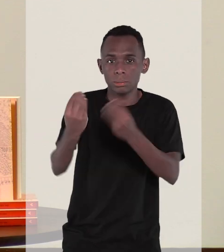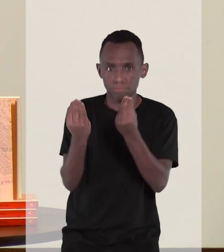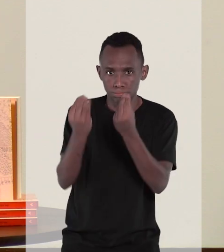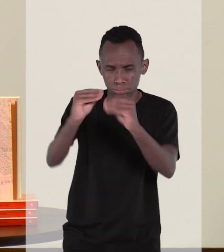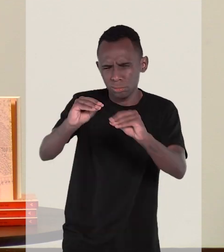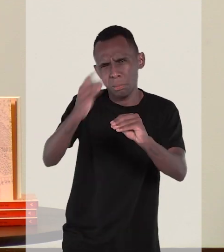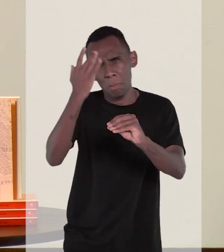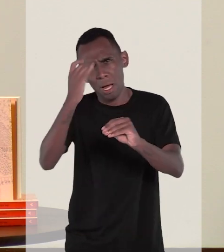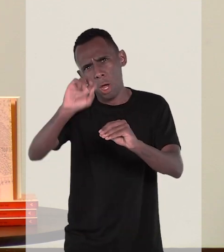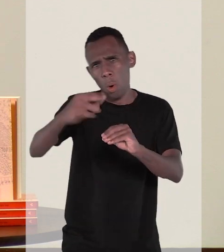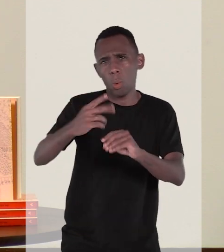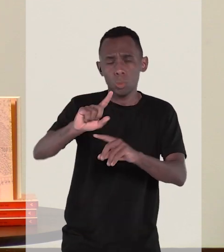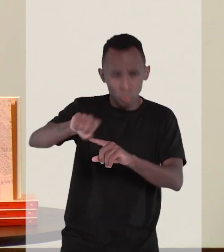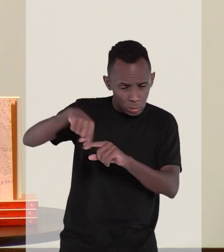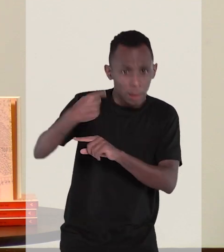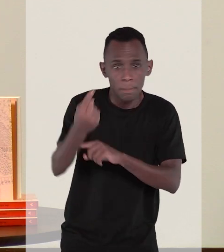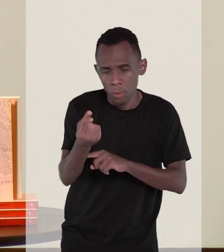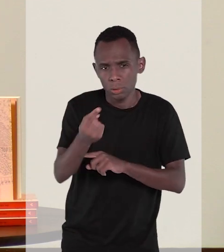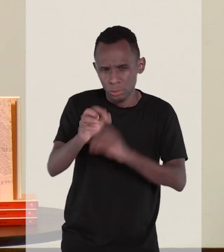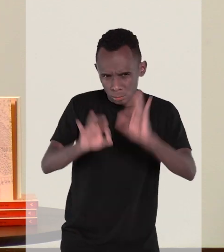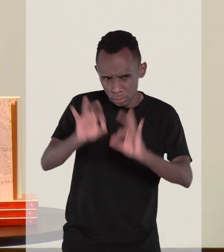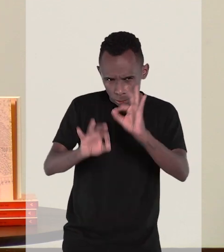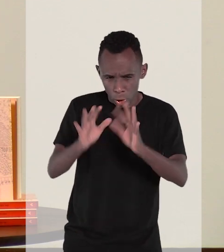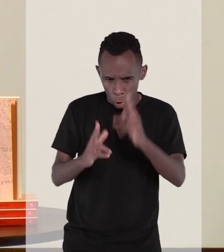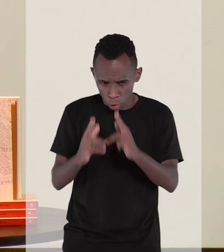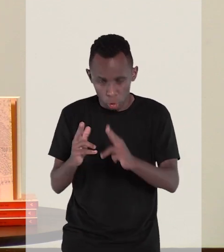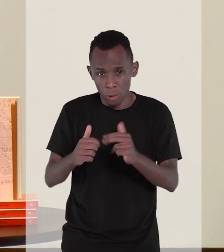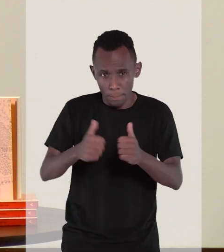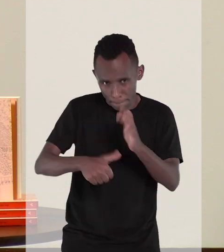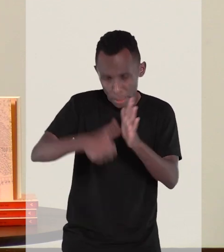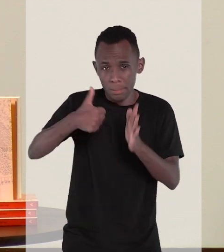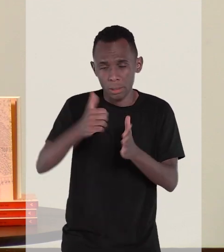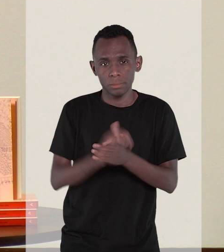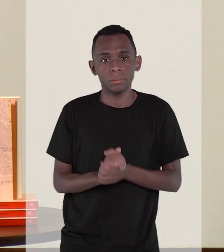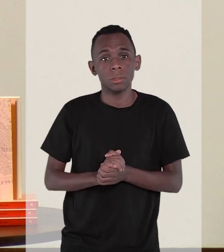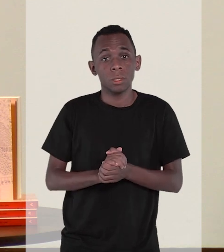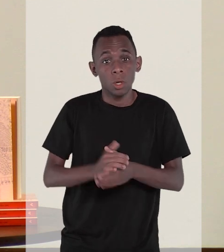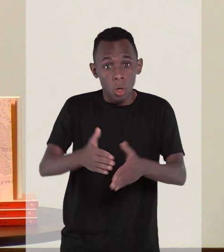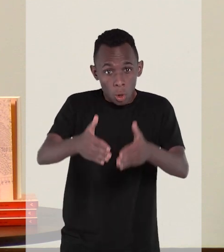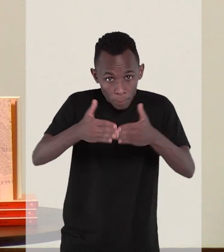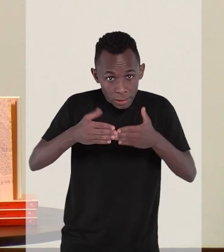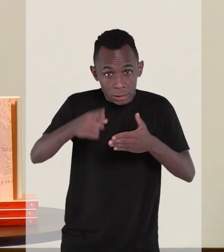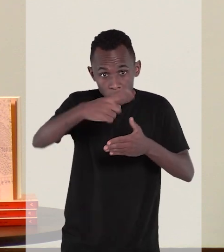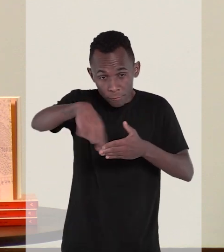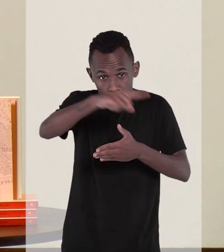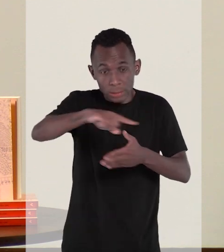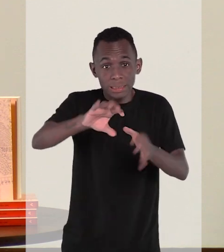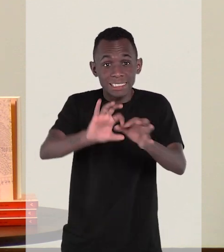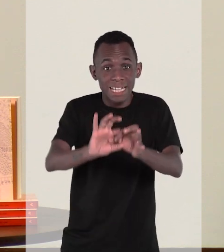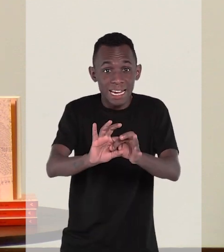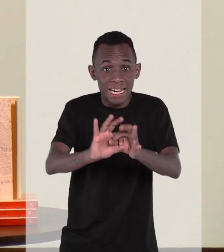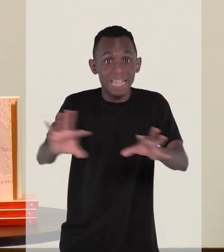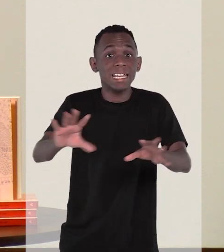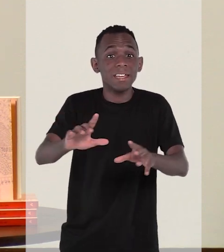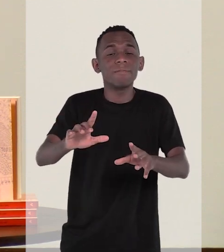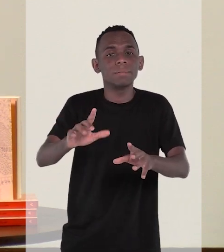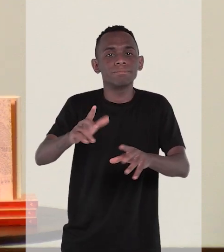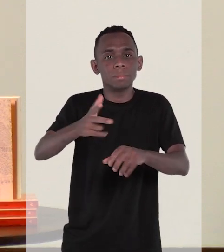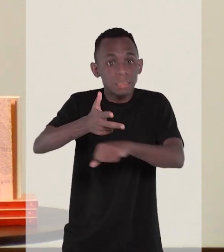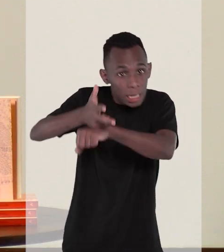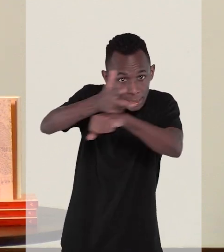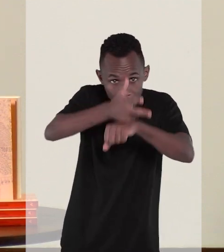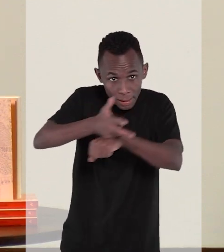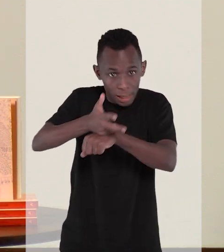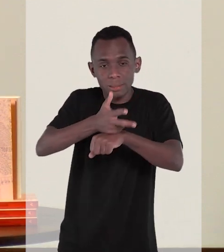ar amanhã ou depois que a gente fizer a edição. Desde já eu peço autorização de imagem para